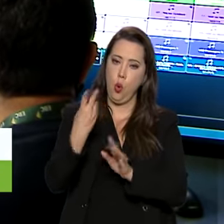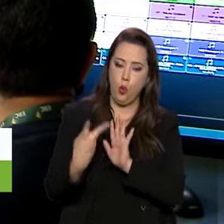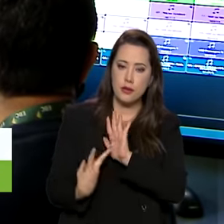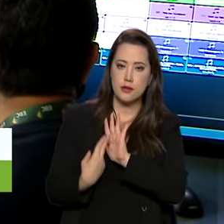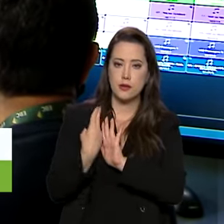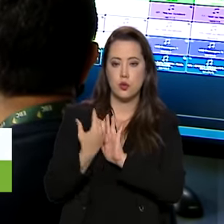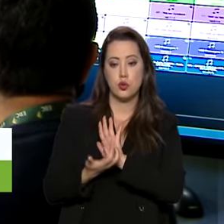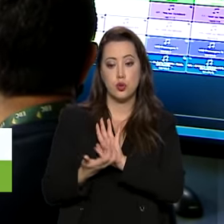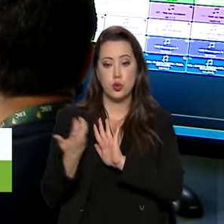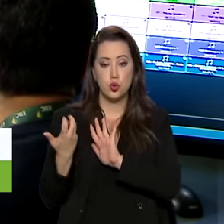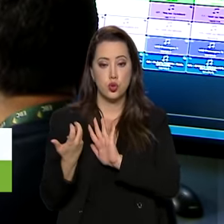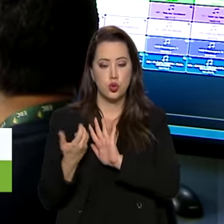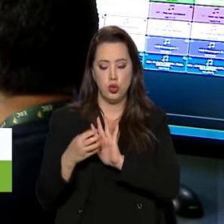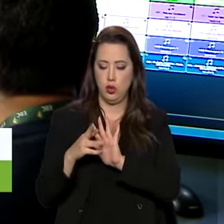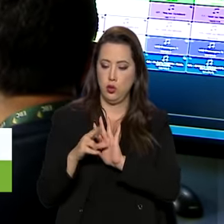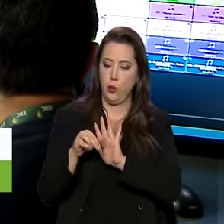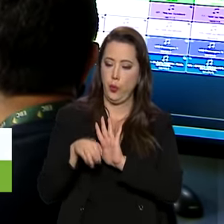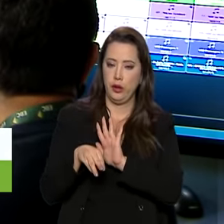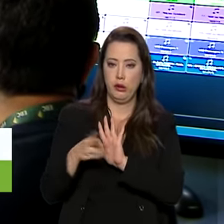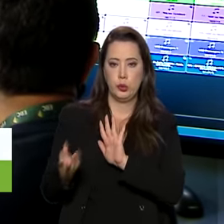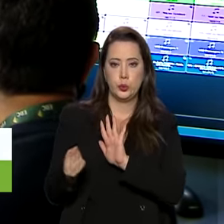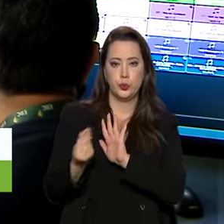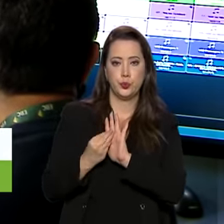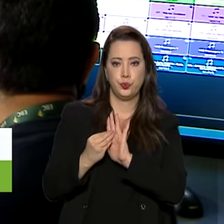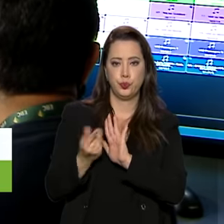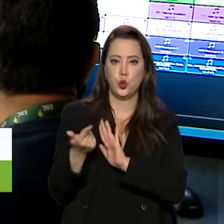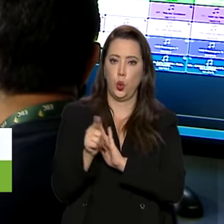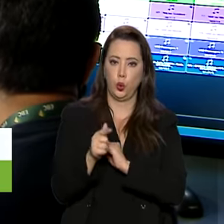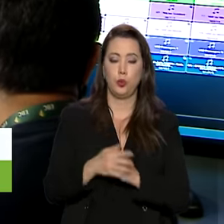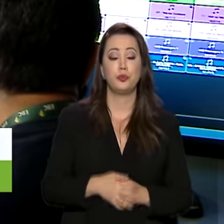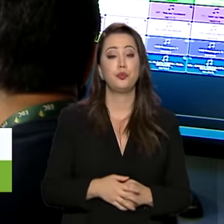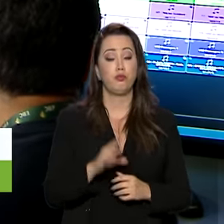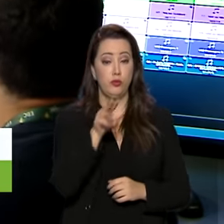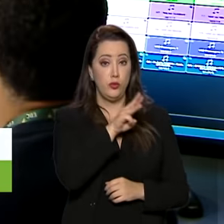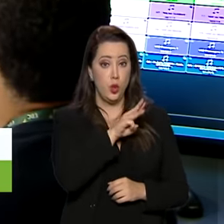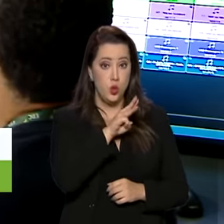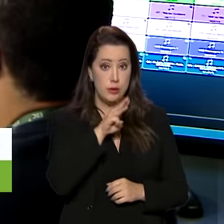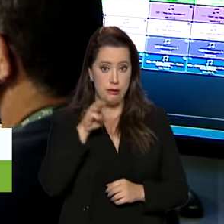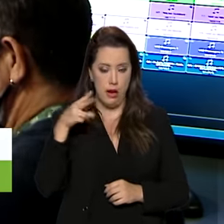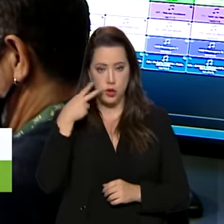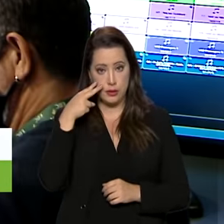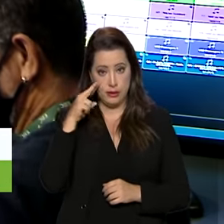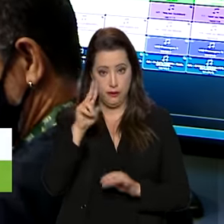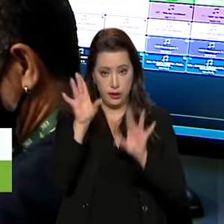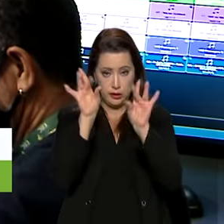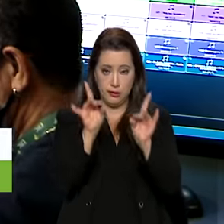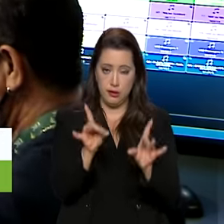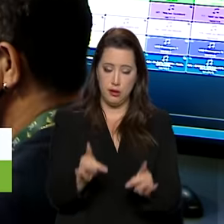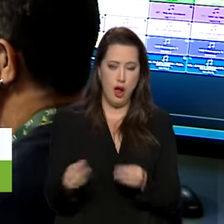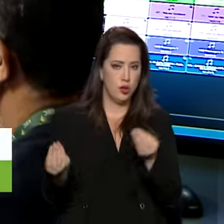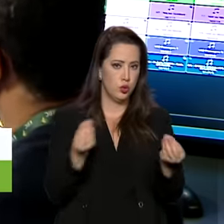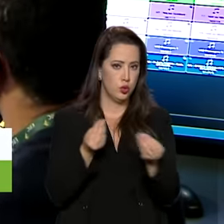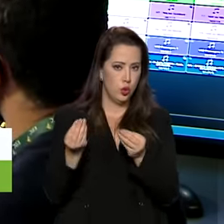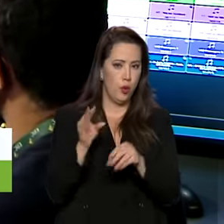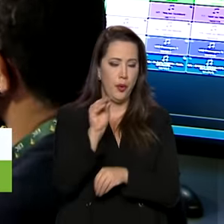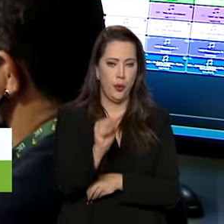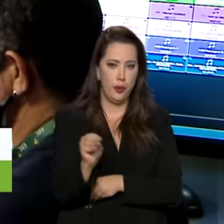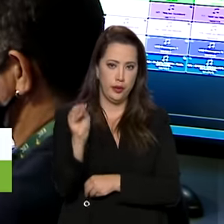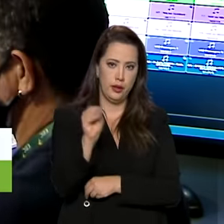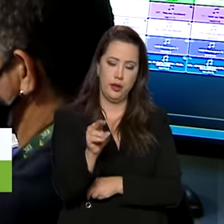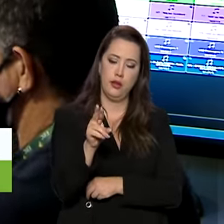transplante renal a página do Ministério da Saúde na internet com as informações para o atendimento do doente renal